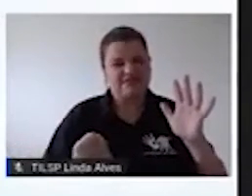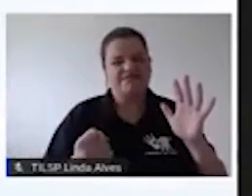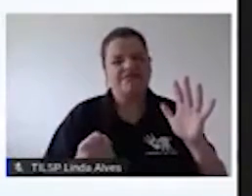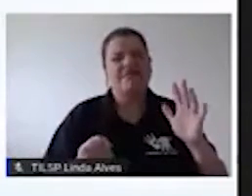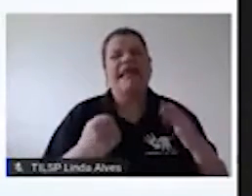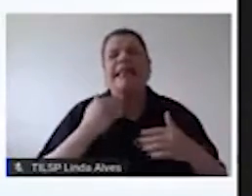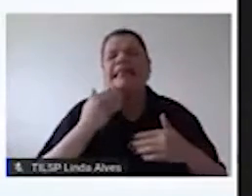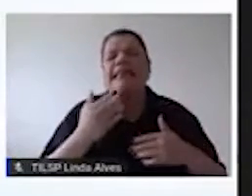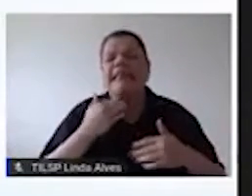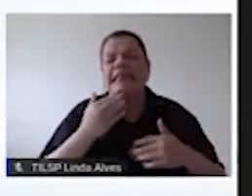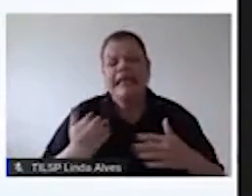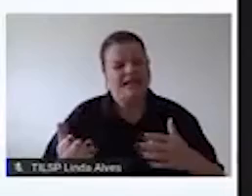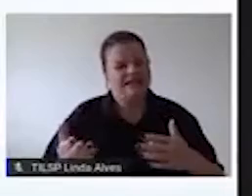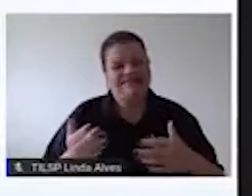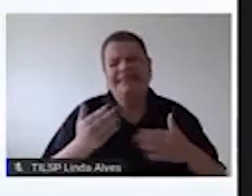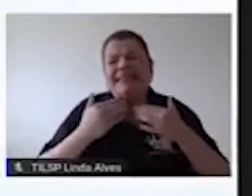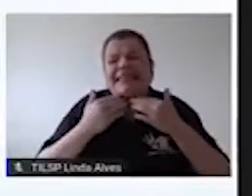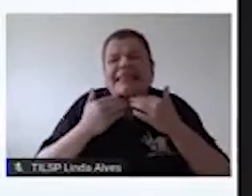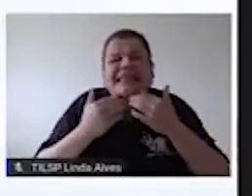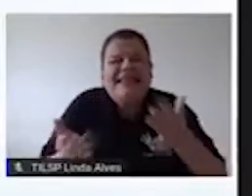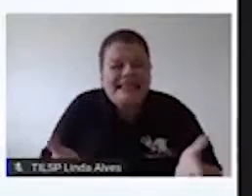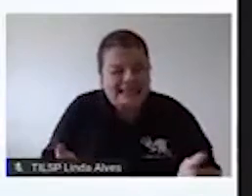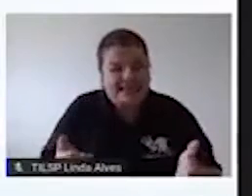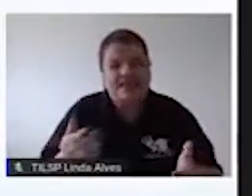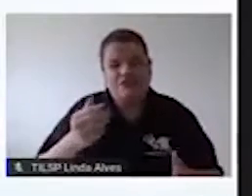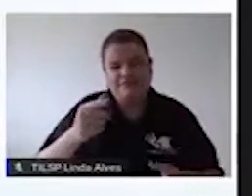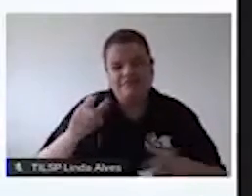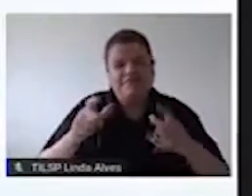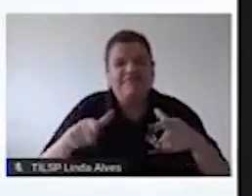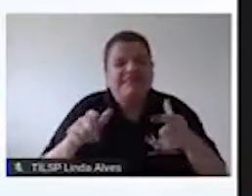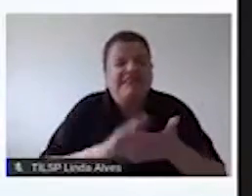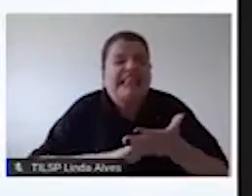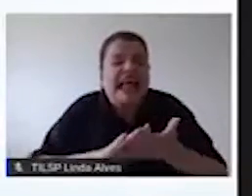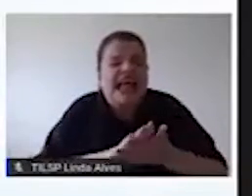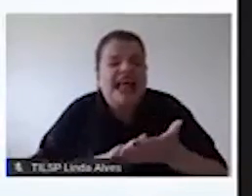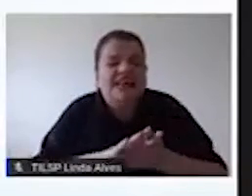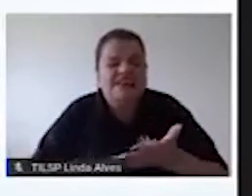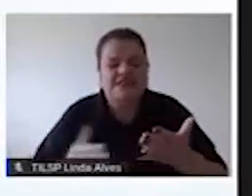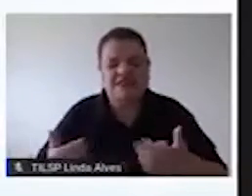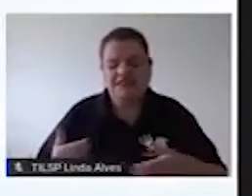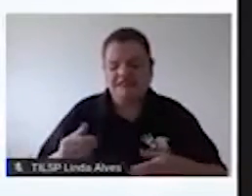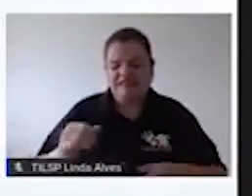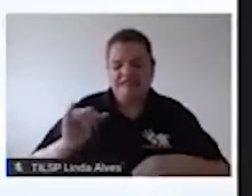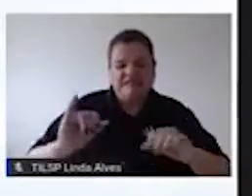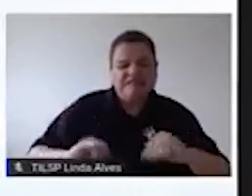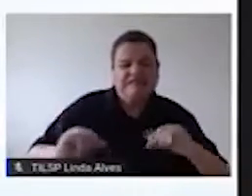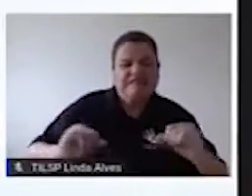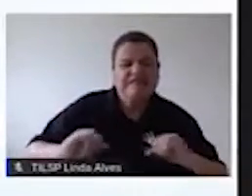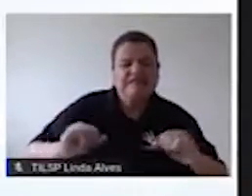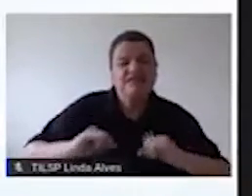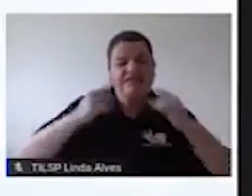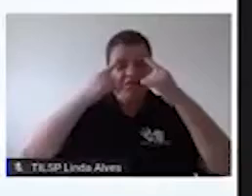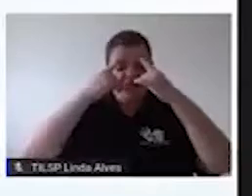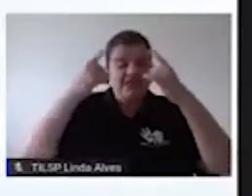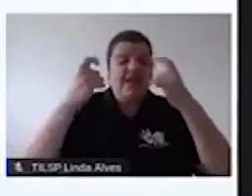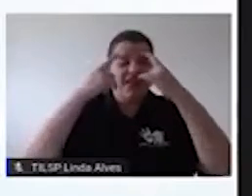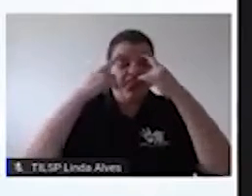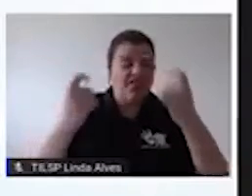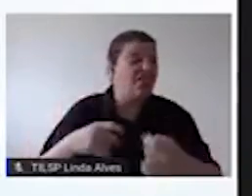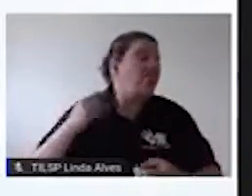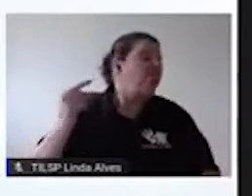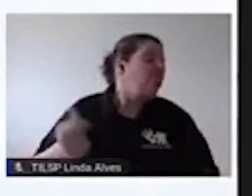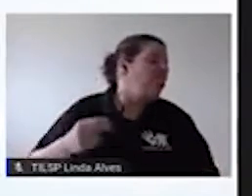nenhuma mulher ou nenhuma pessoa, nada justifica você viver uma condição de violência ou ser vítima da